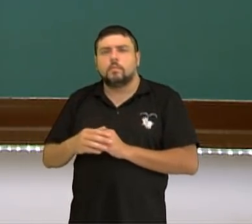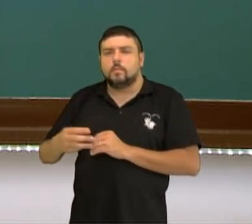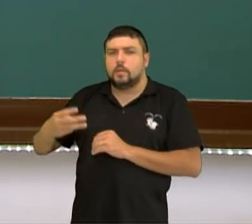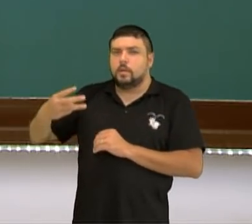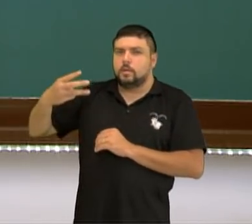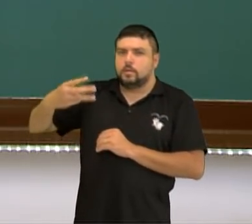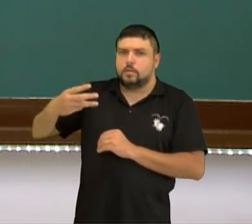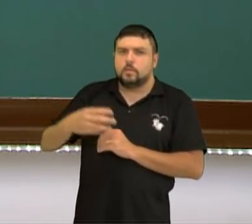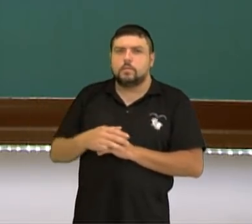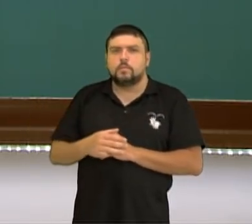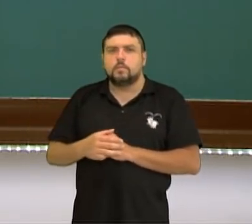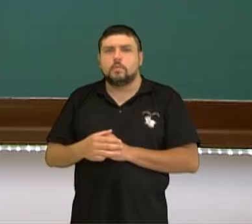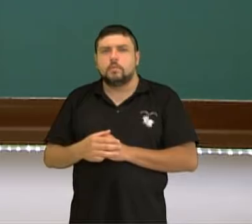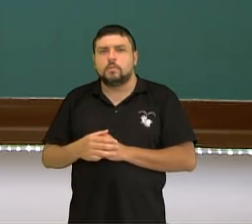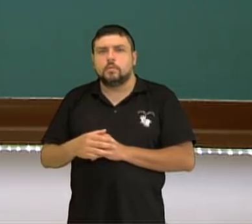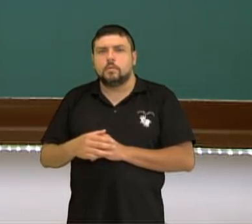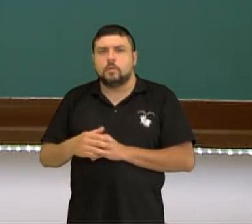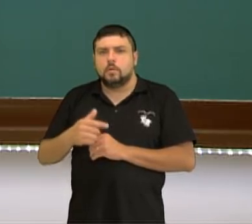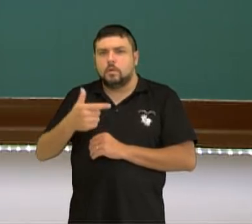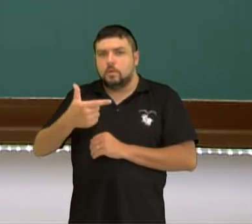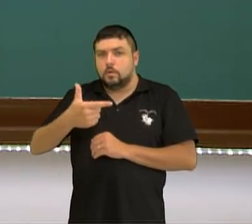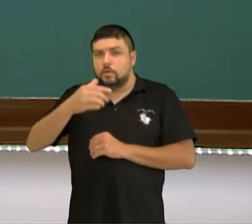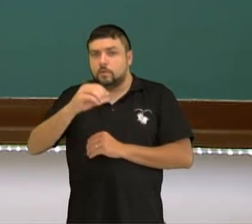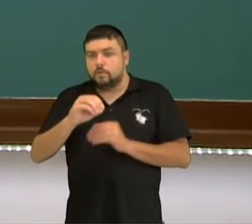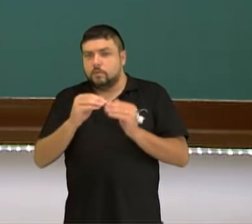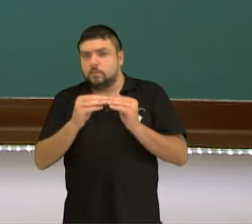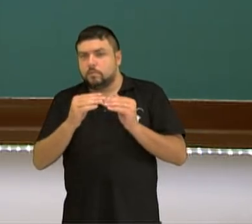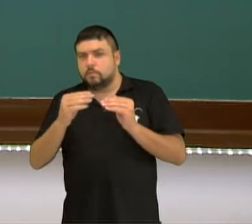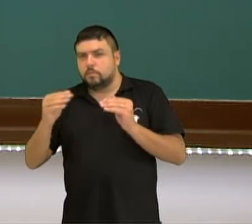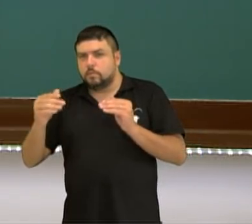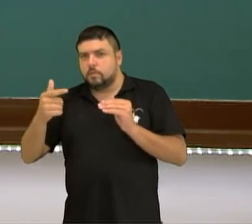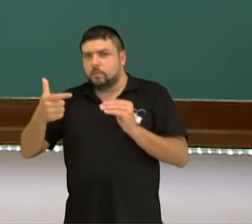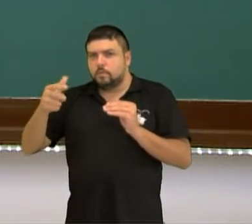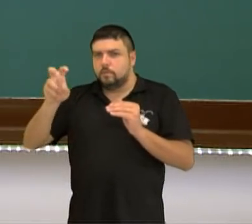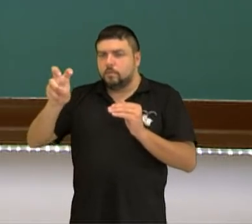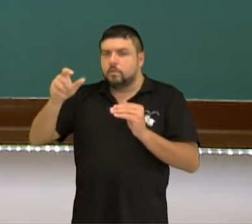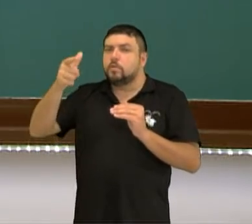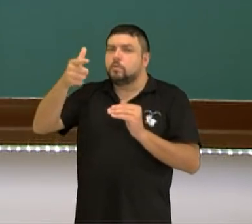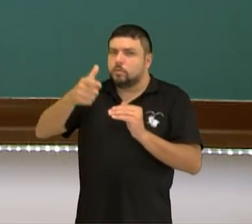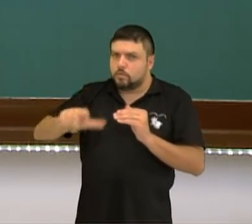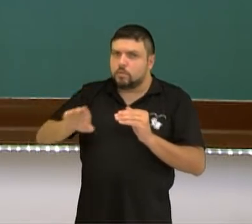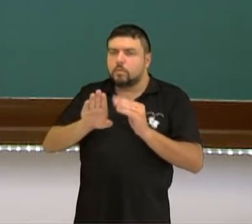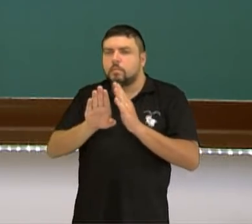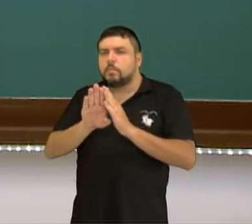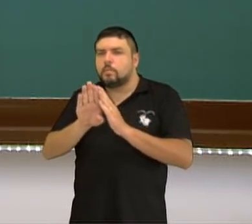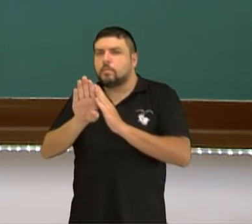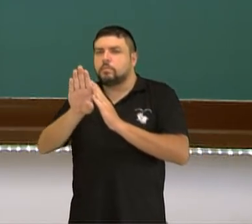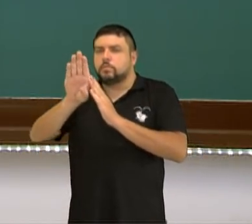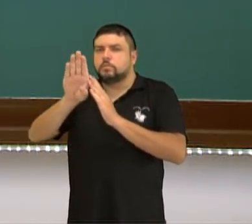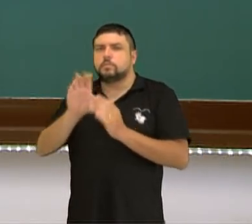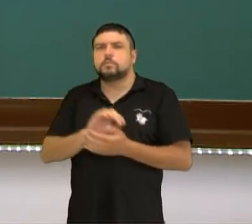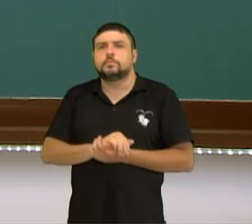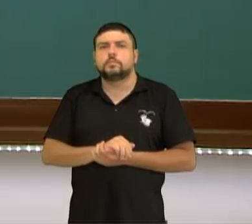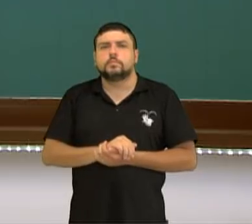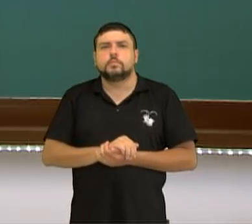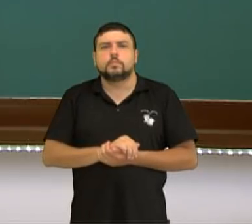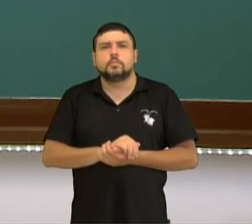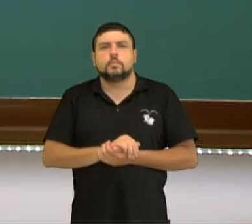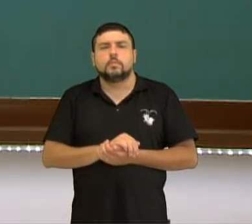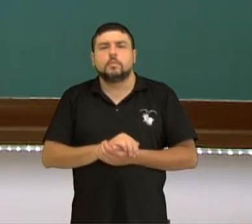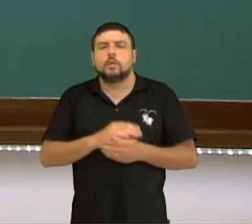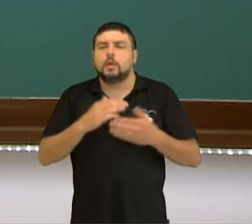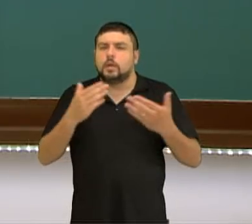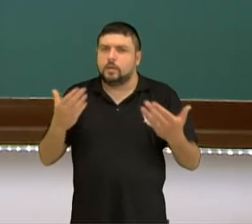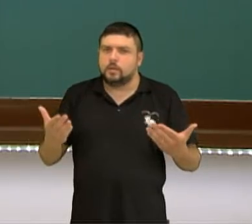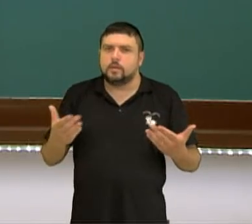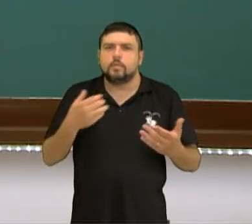ó, do 20 até o 25, novamente mostrou uma subida. Então, assim você